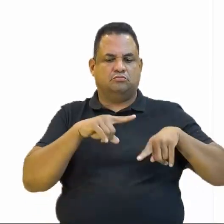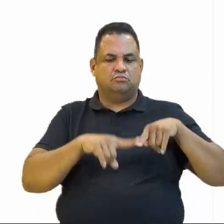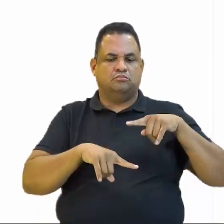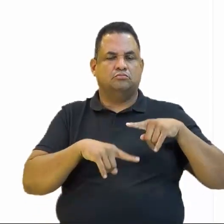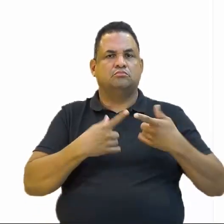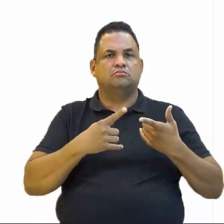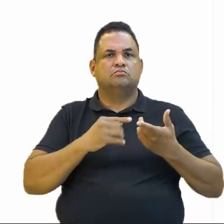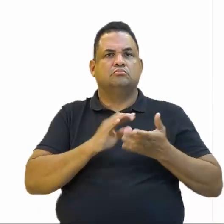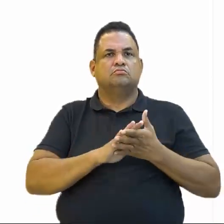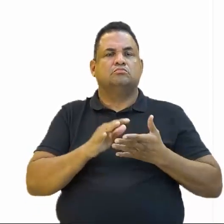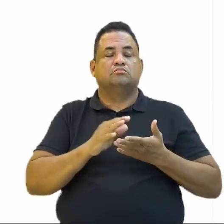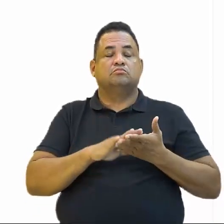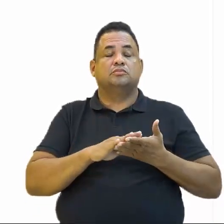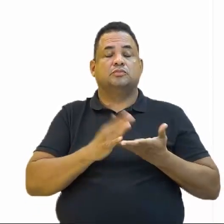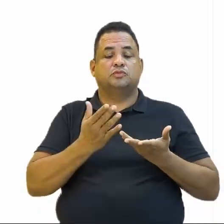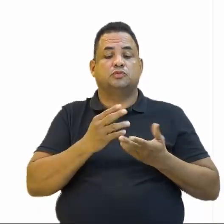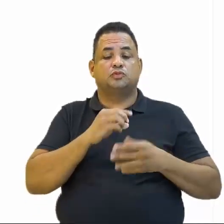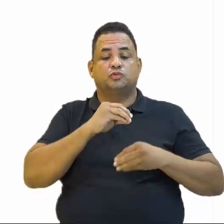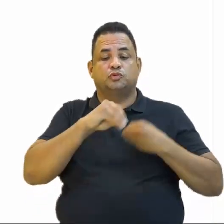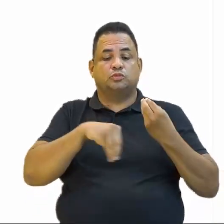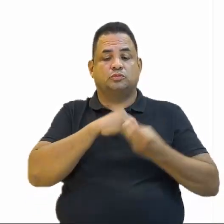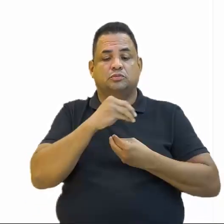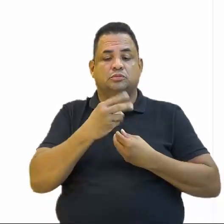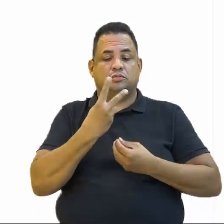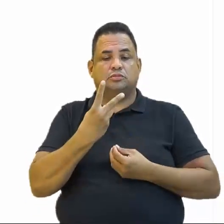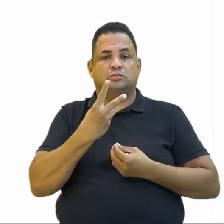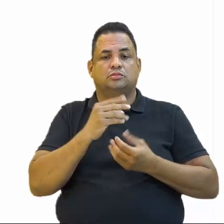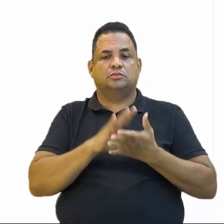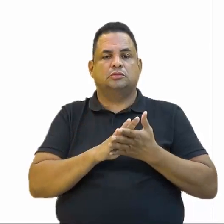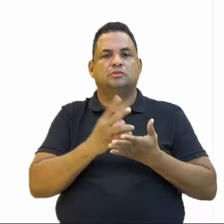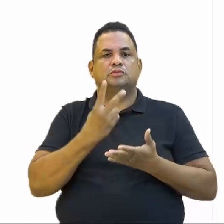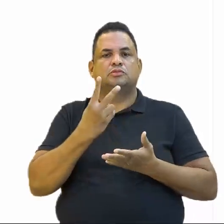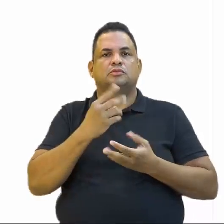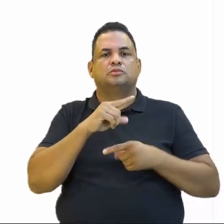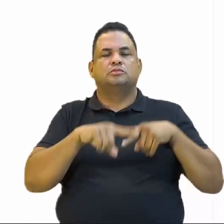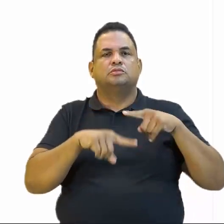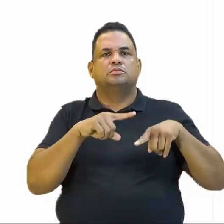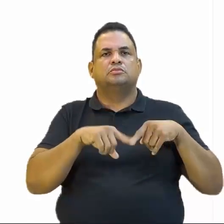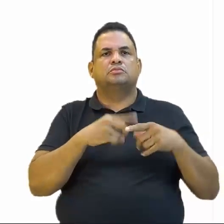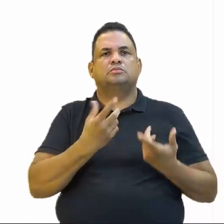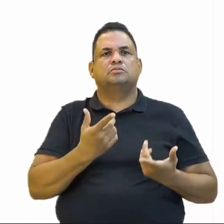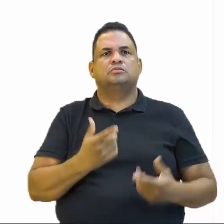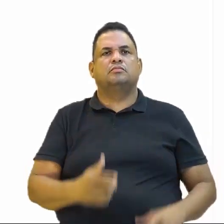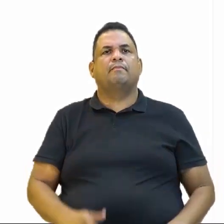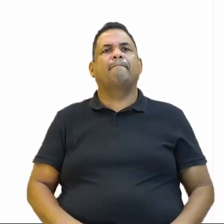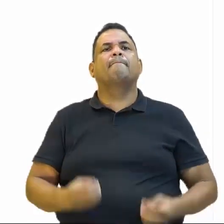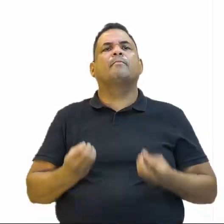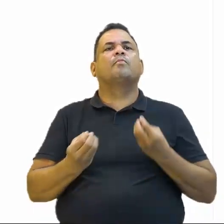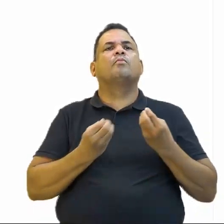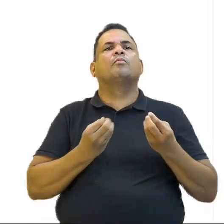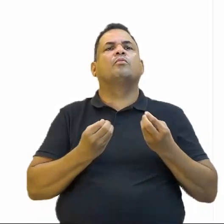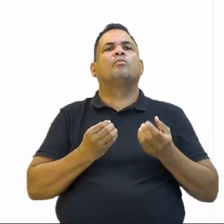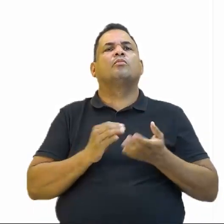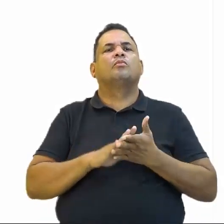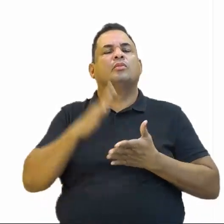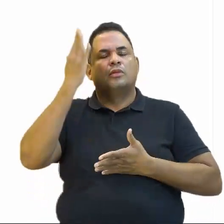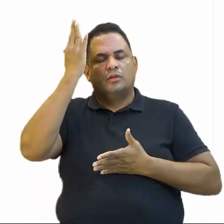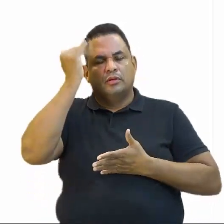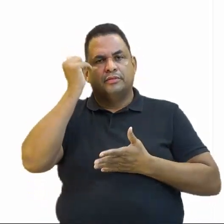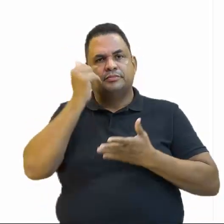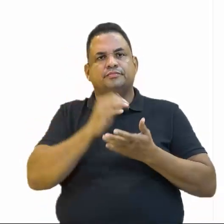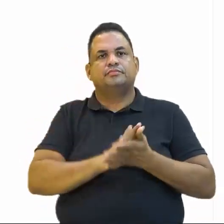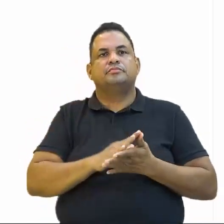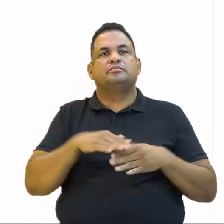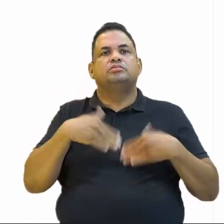seja formado só por 2 elementos. Professora, como que eu vou saber se é o